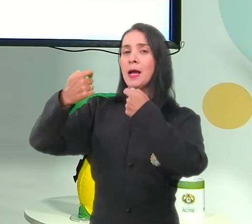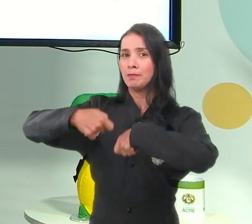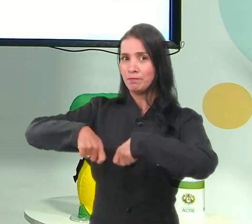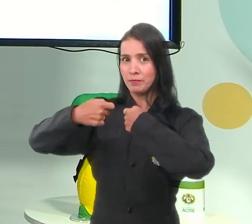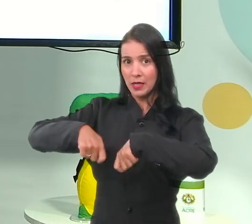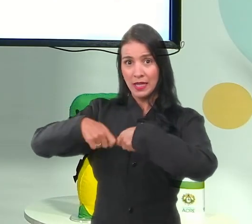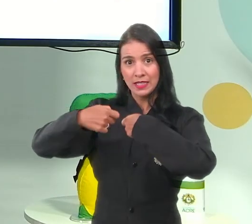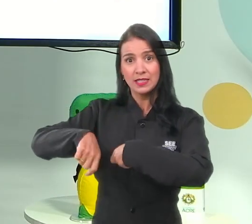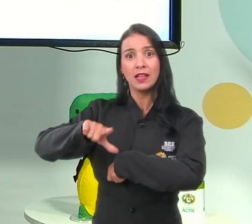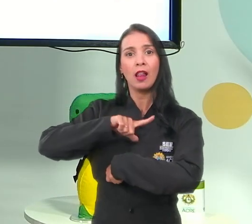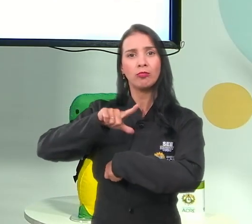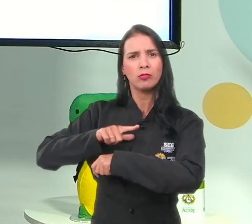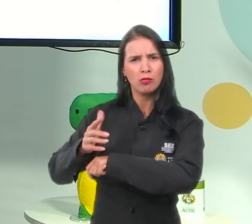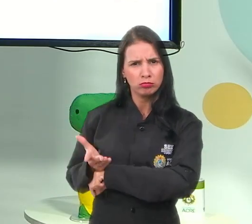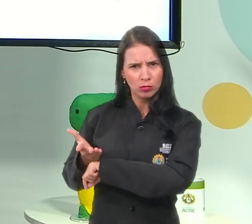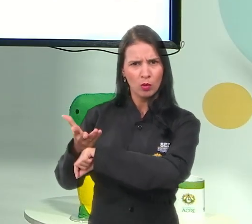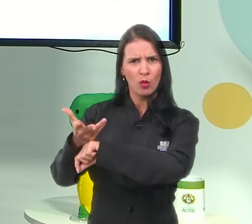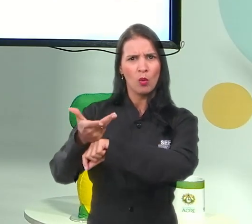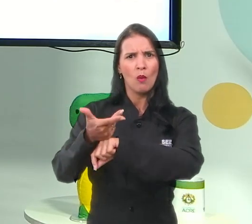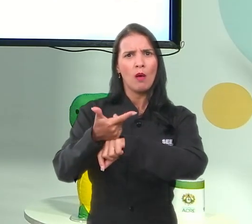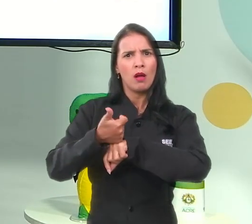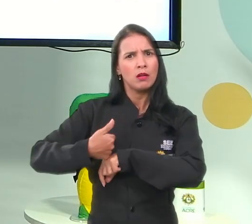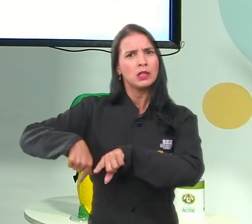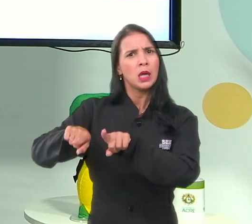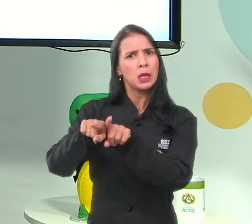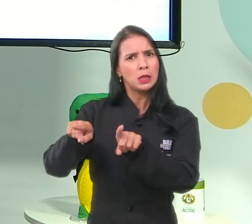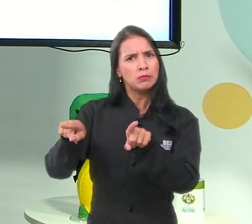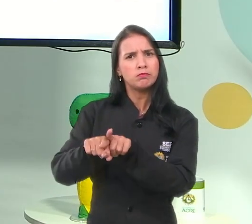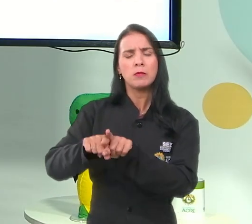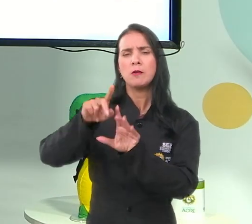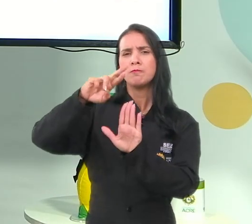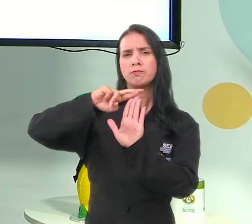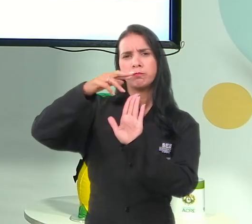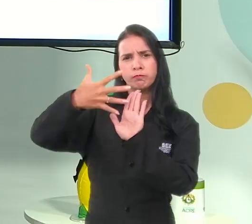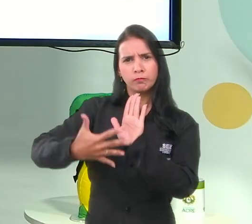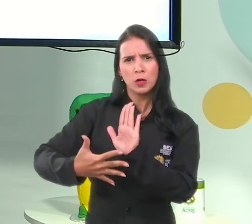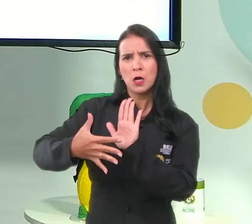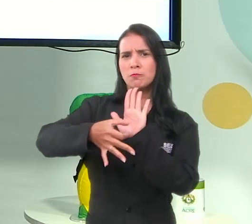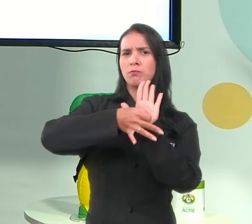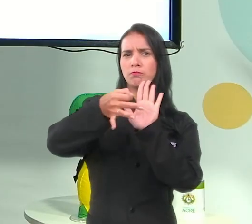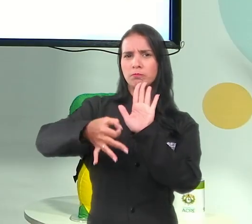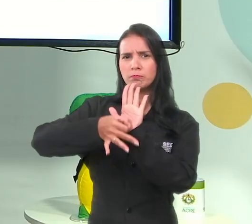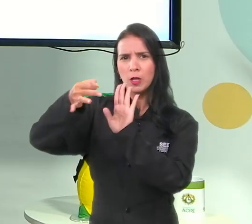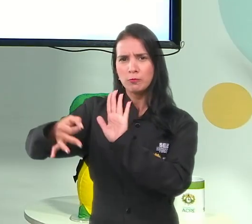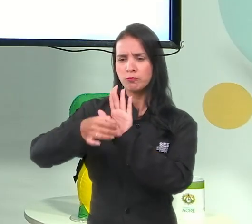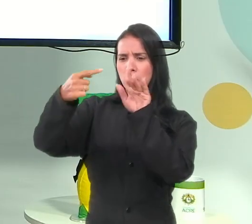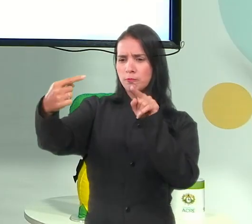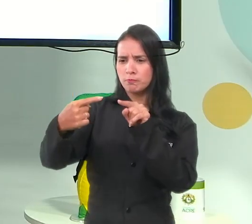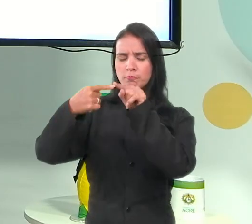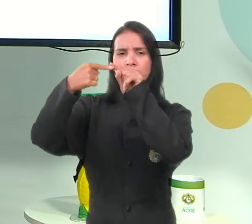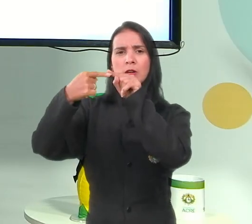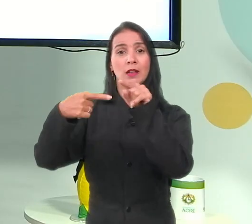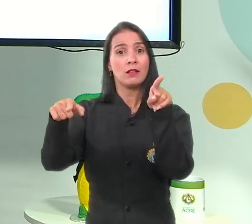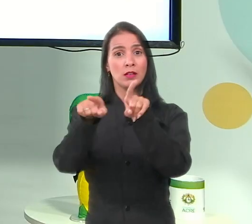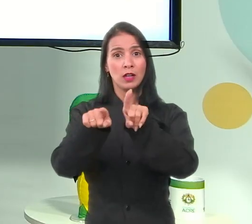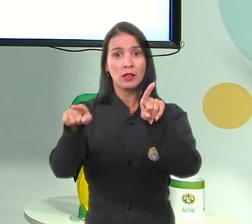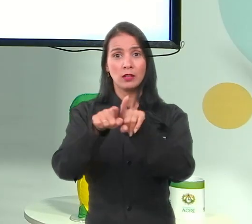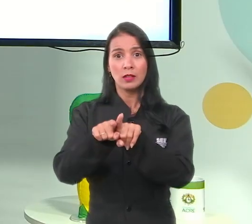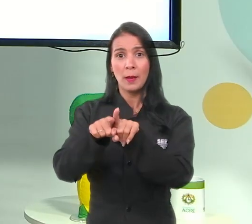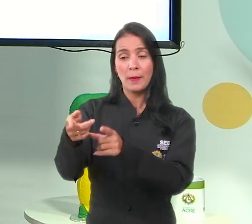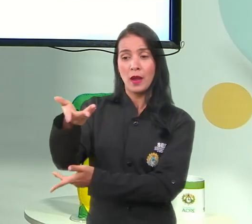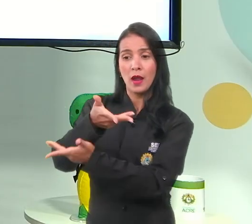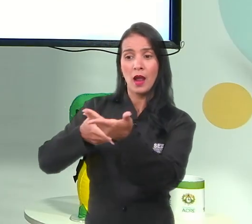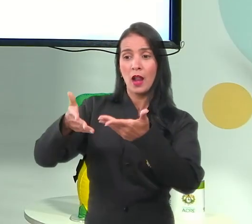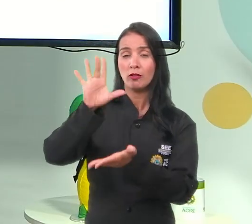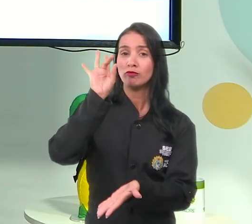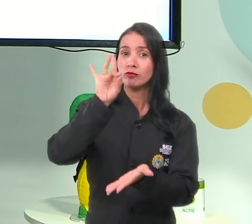debate qualificado, com fundamento, com argumentos coerentes no que diz respeito à realidade